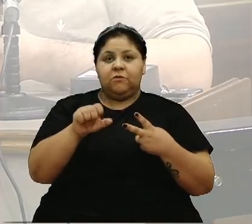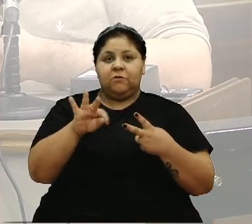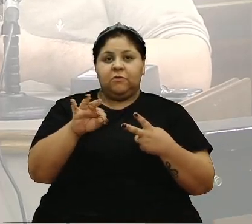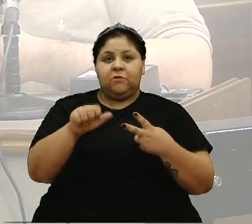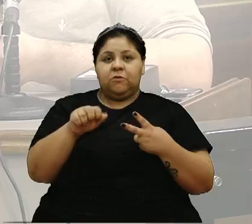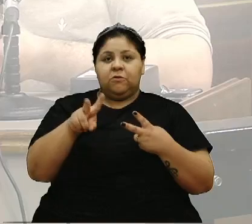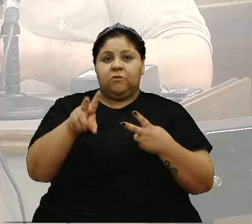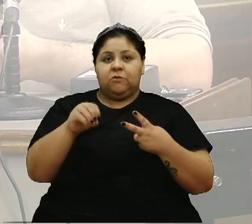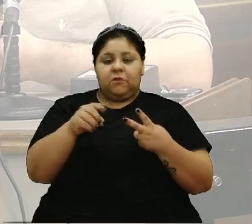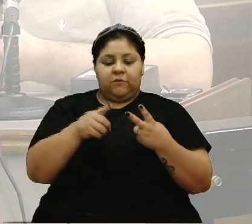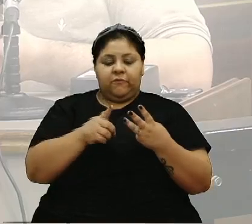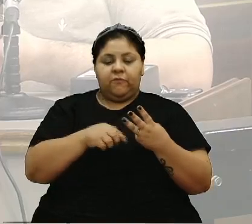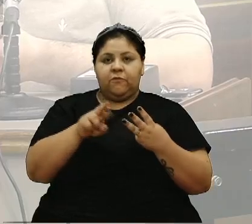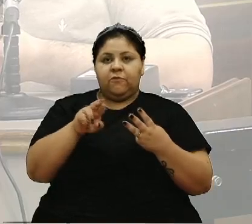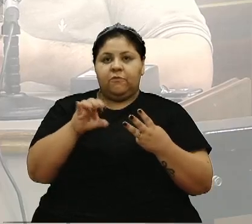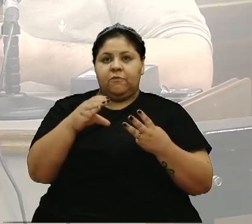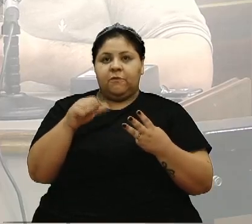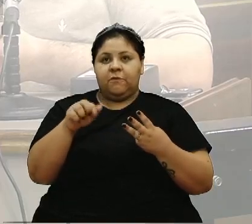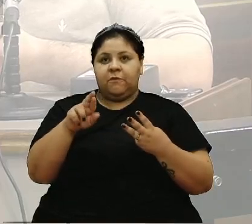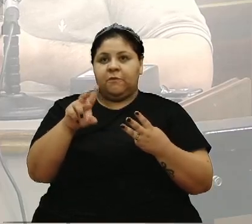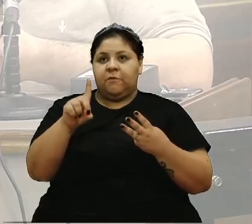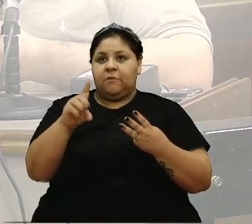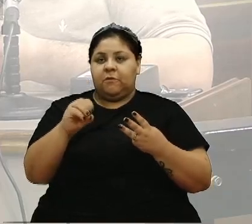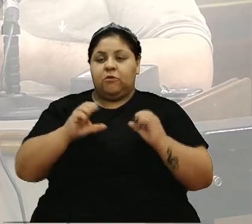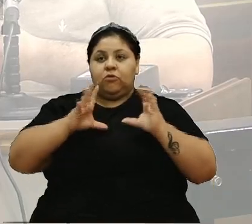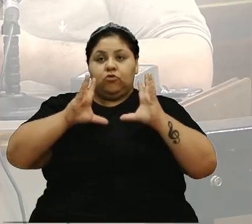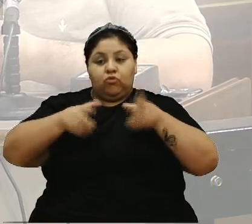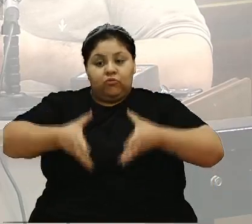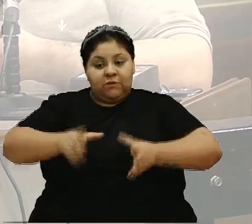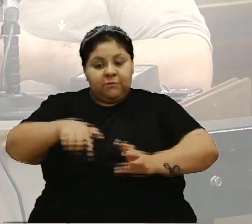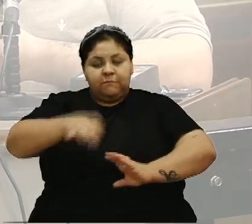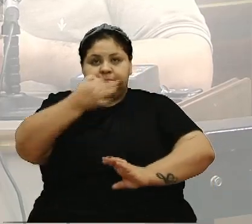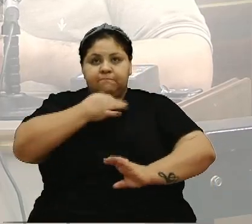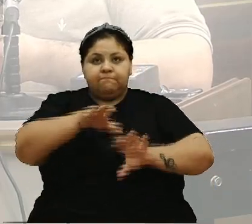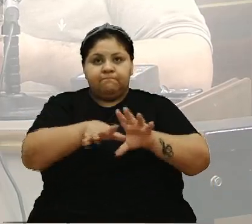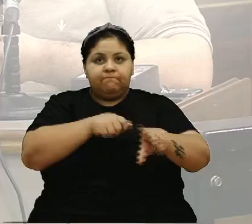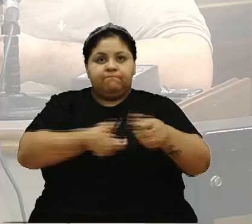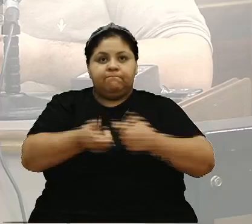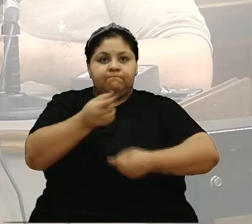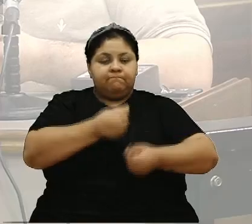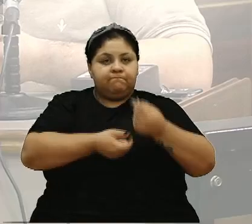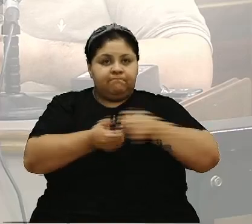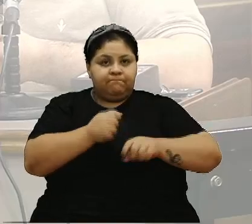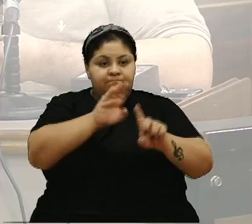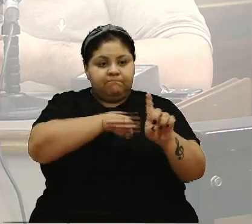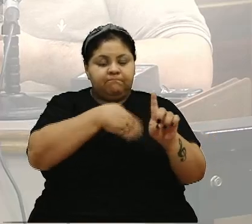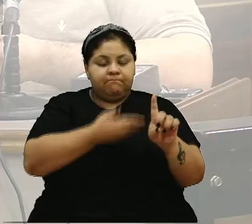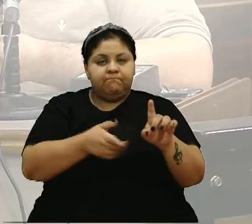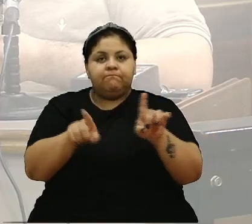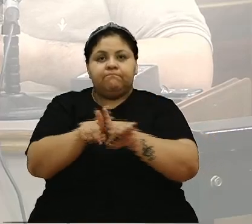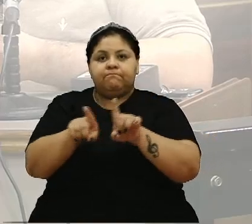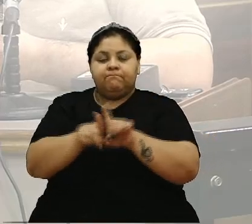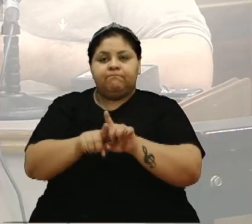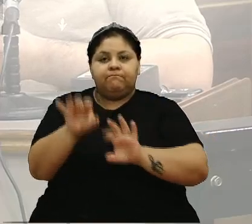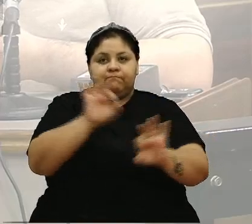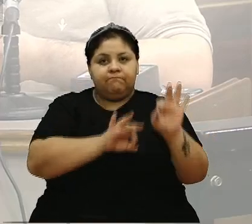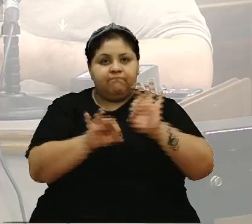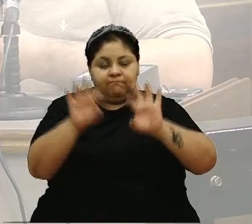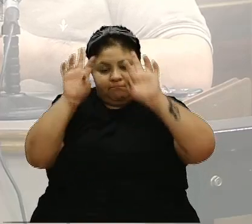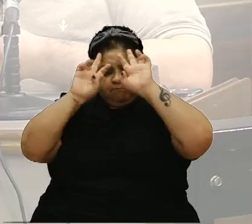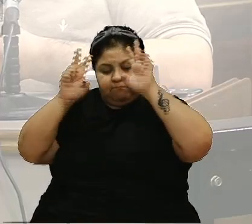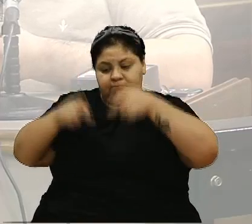nascidos em Caxias do Sul. Com formação em administração, Plínio Mioranza também traçou uma